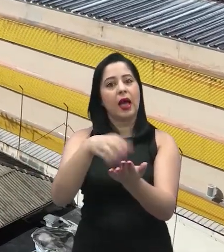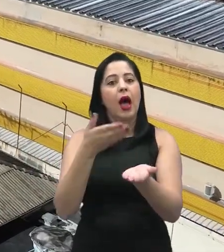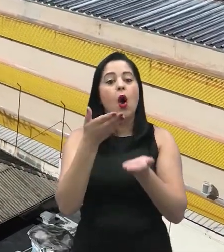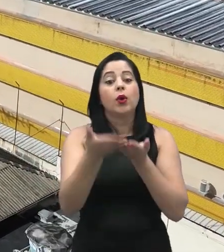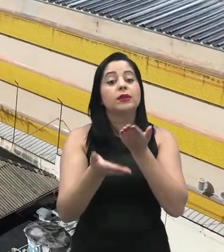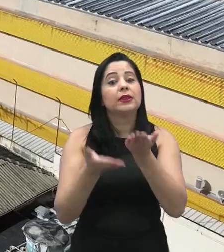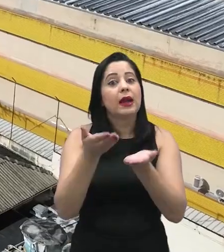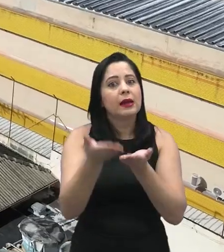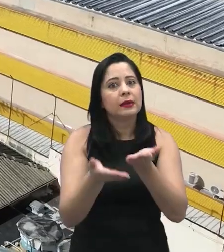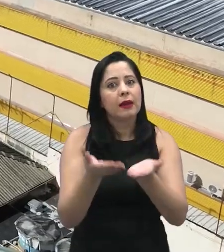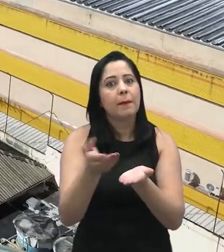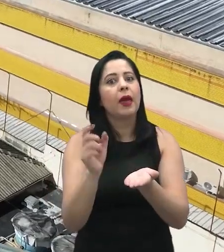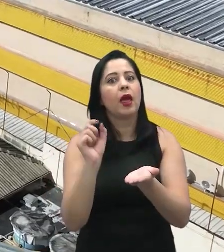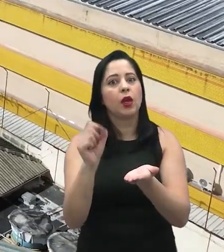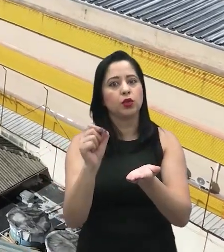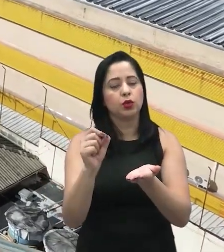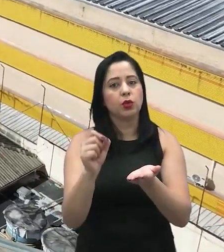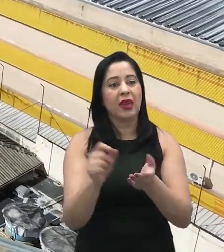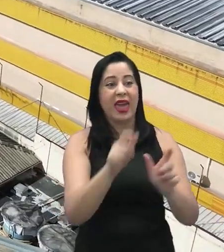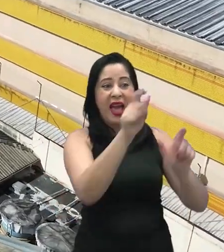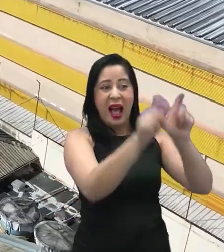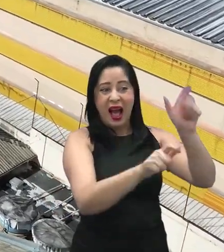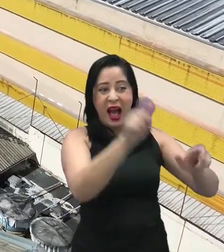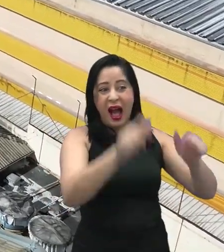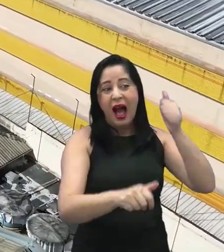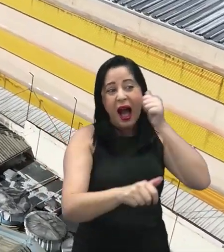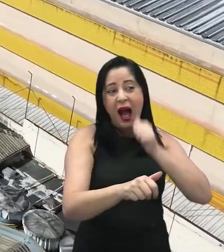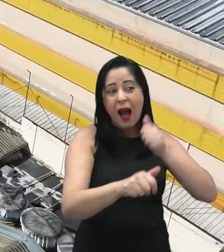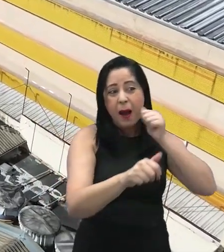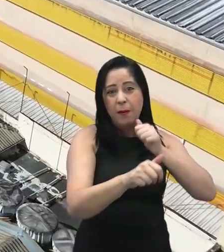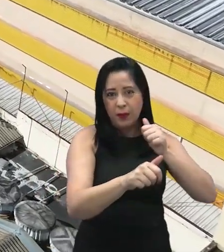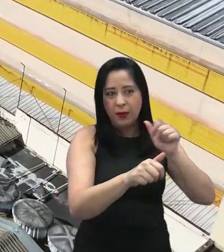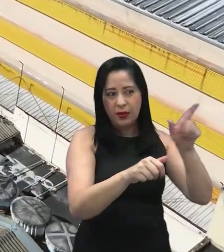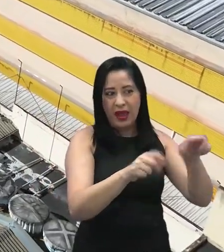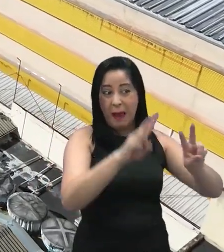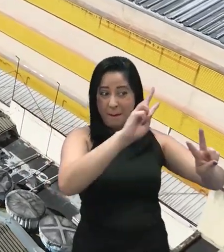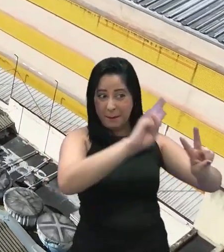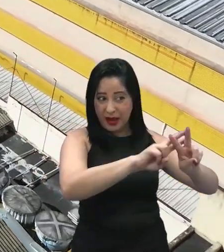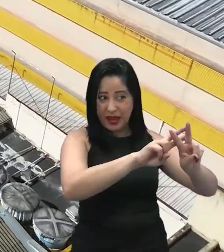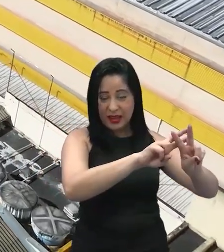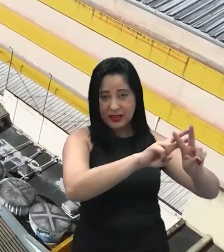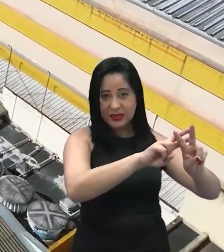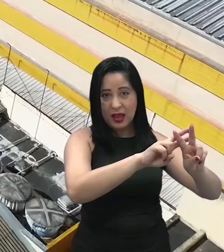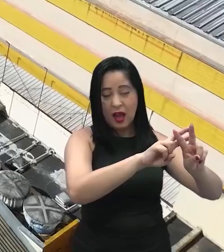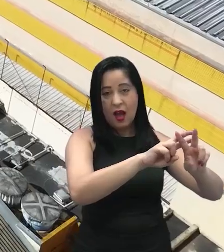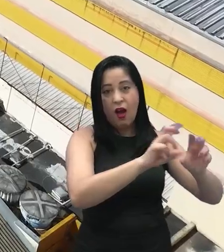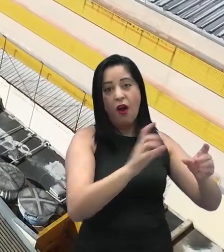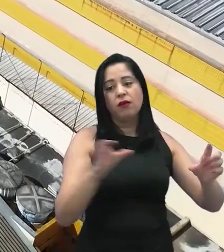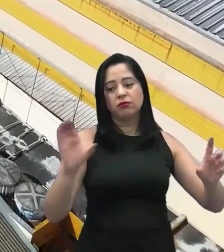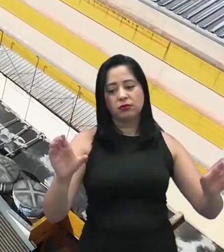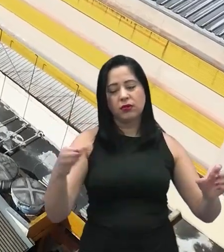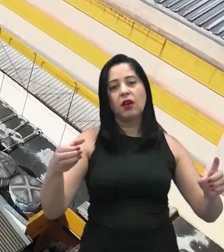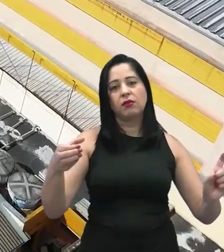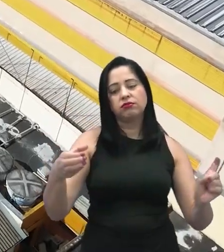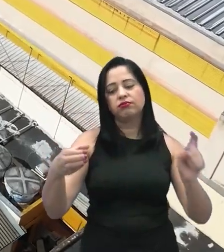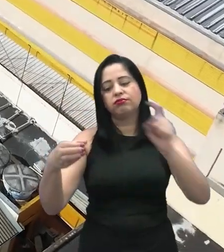de ressocialização das reeducandas para reinserção social e fortalecimento de vínculos familiares, por meio